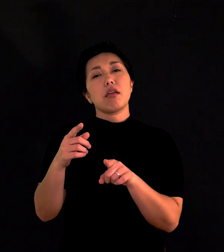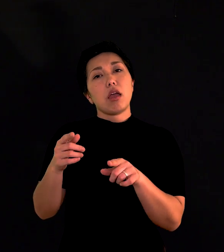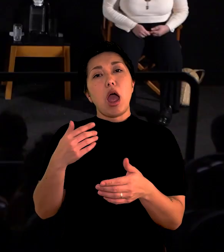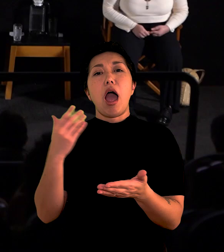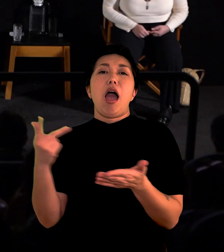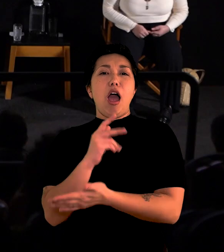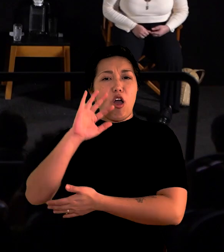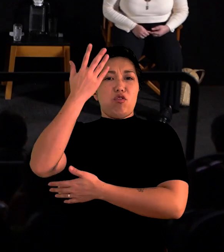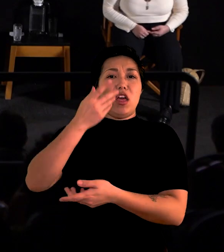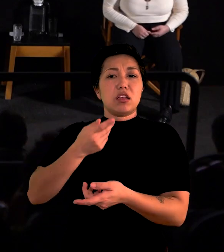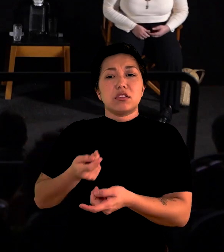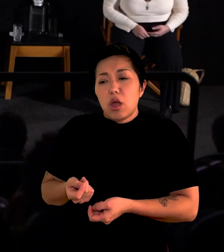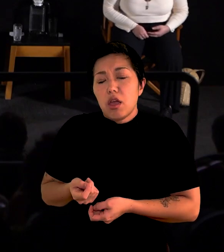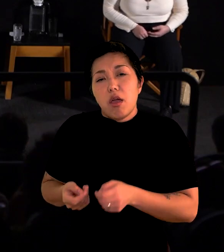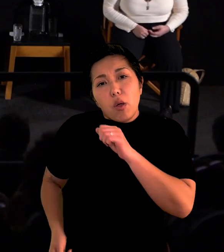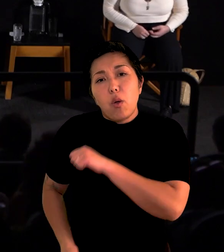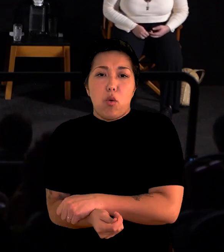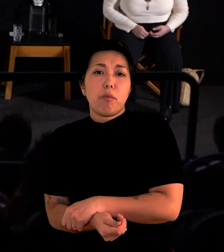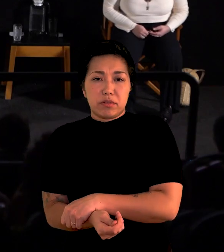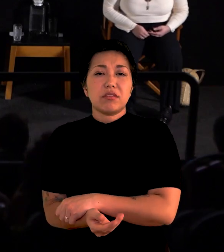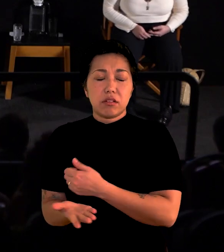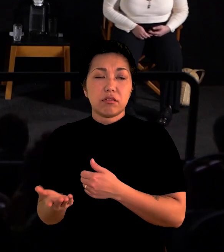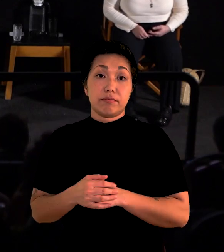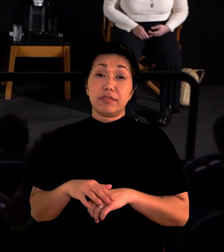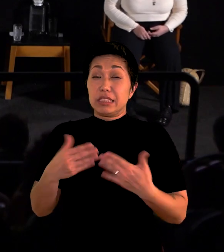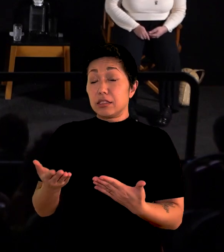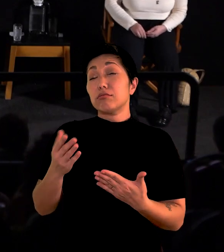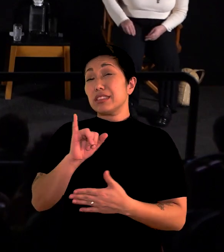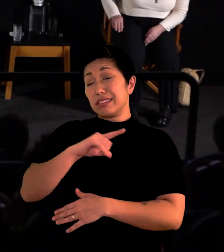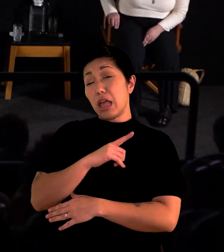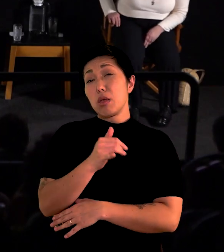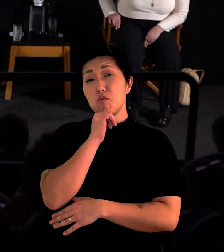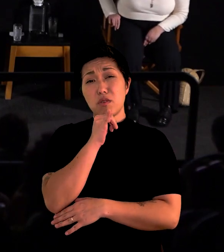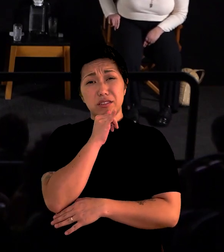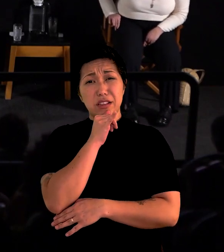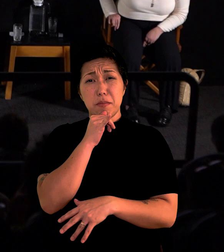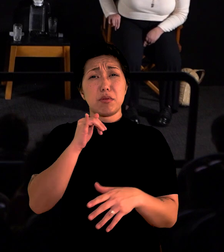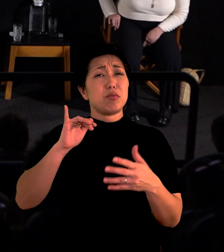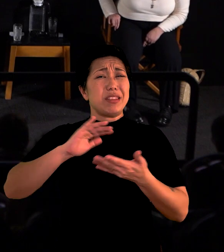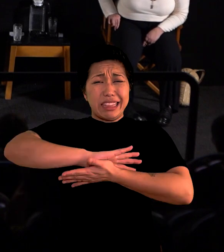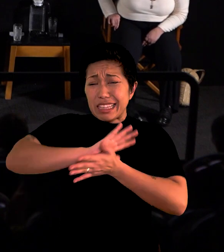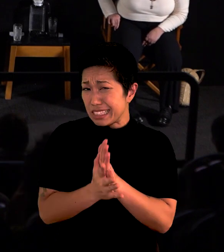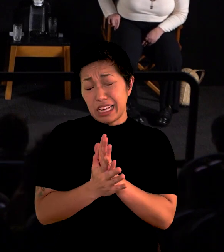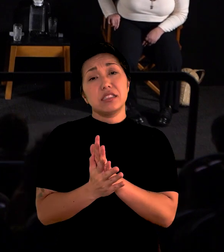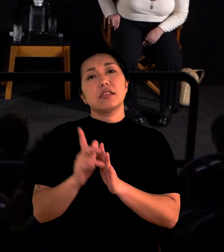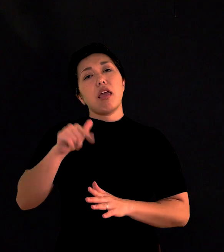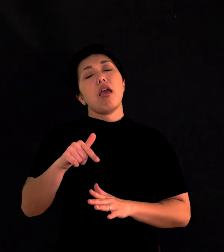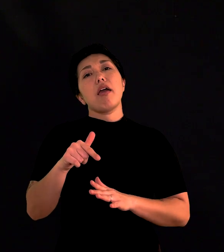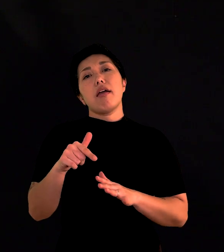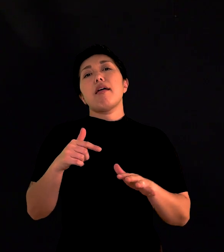sistemas possíveis, inclusive de corrupção das suas lideranças, de compras de uma, jogar uma contra... Ou seja, se há um exemplo assim